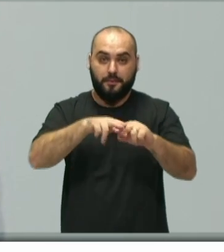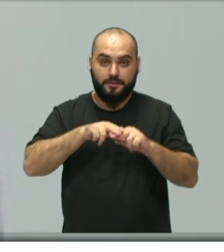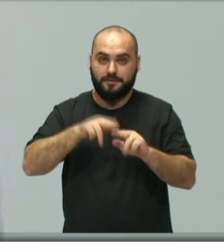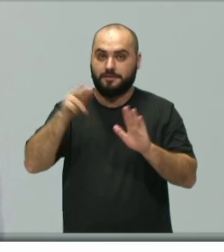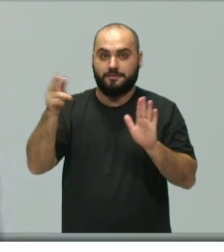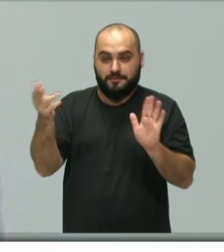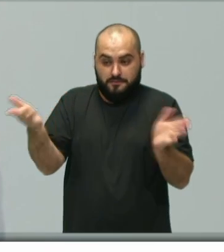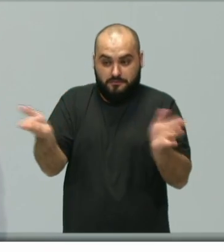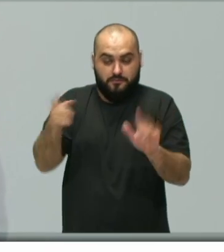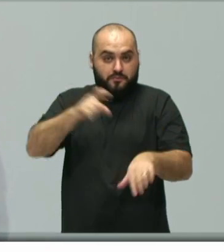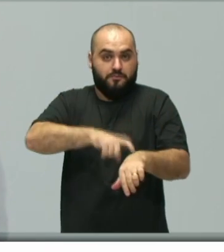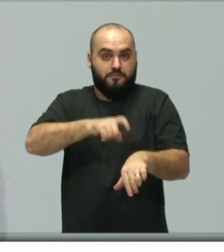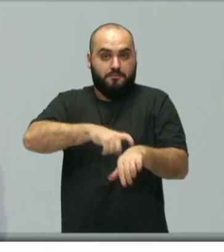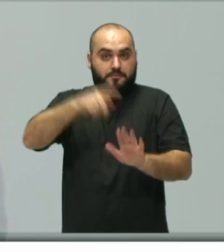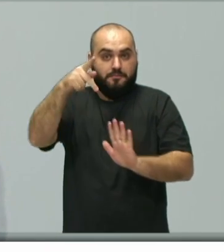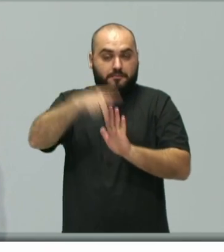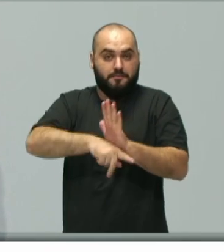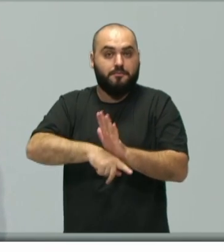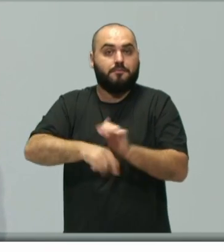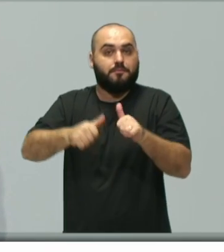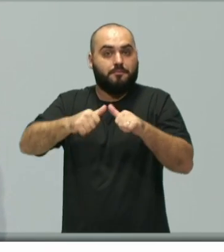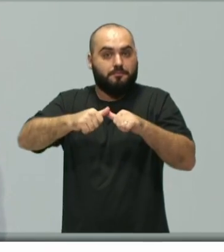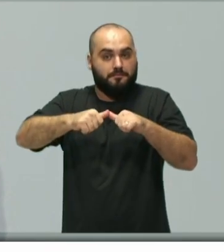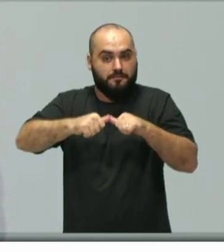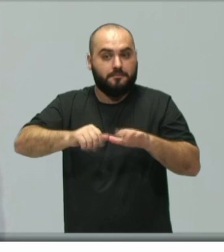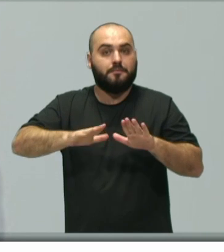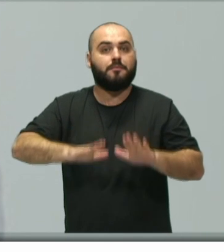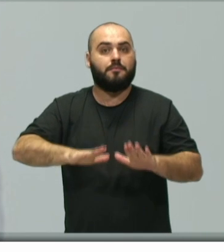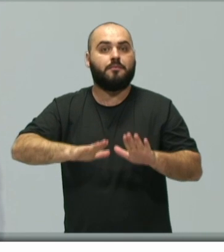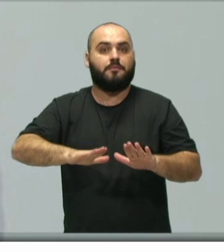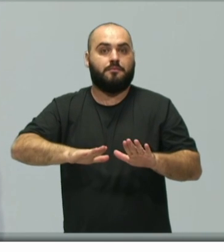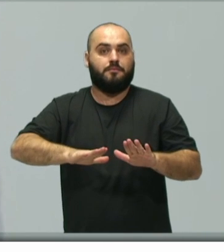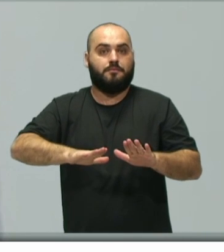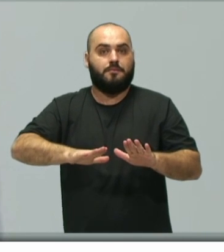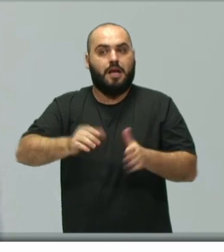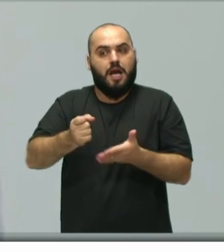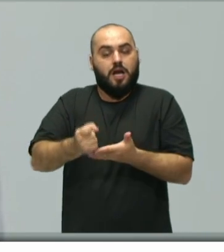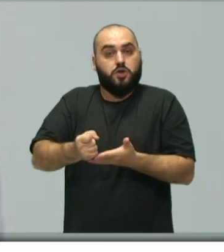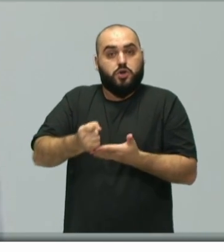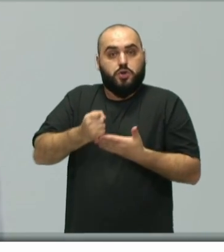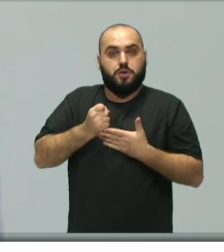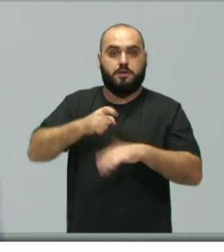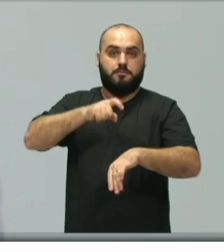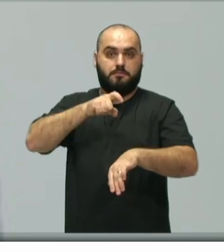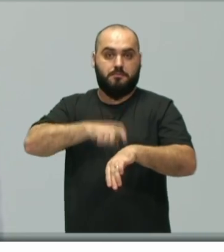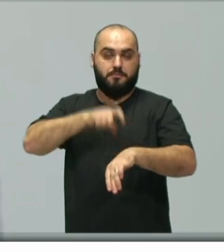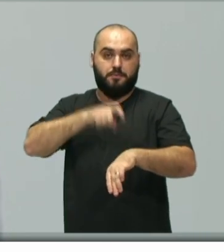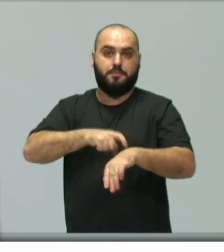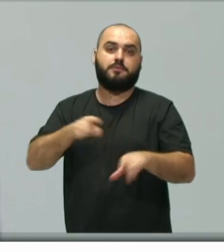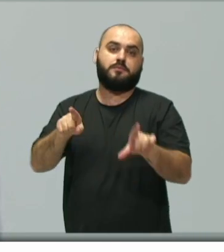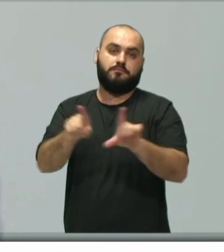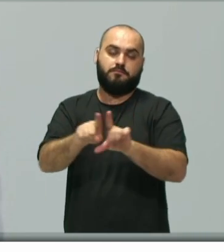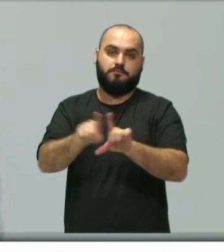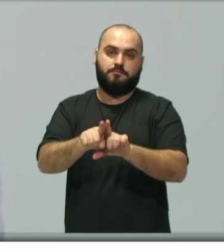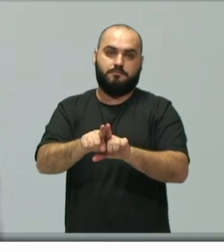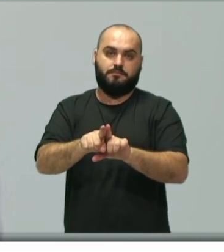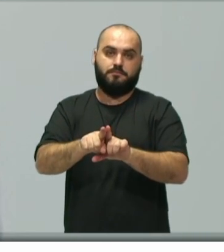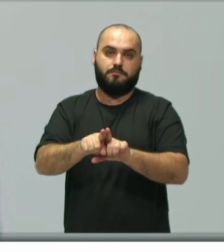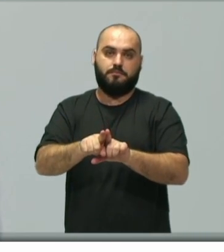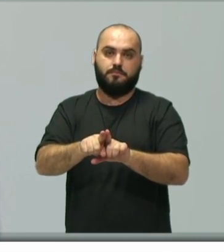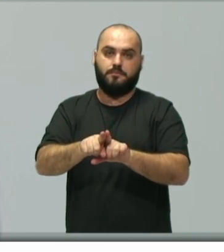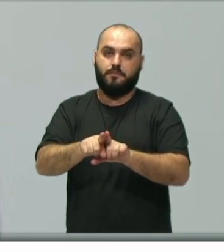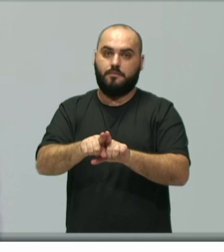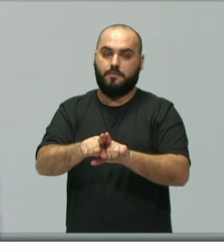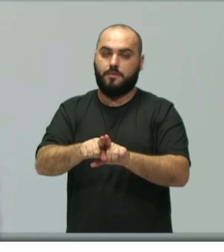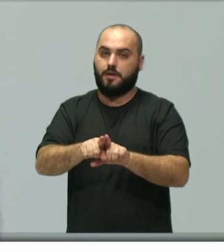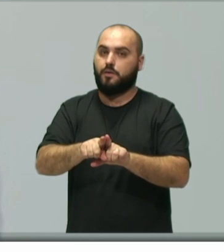ressignificando e espero que ele contribua nesse momento também. Não foi a intenção primeira, mas que